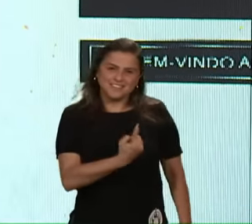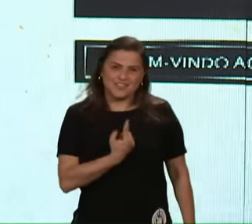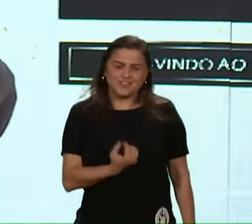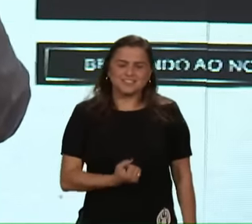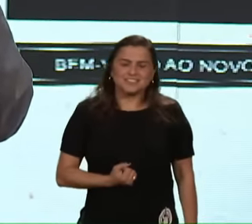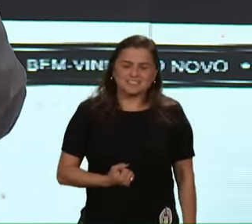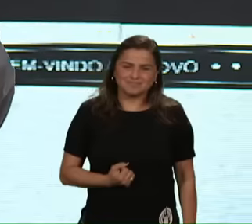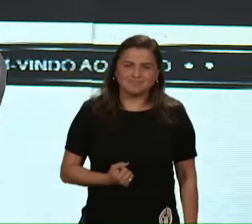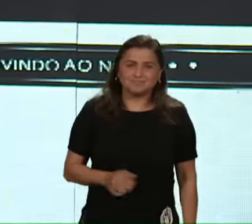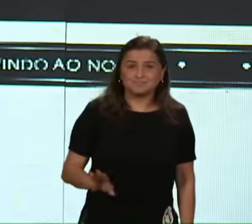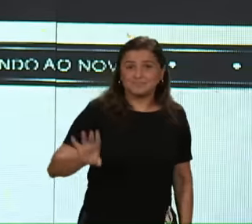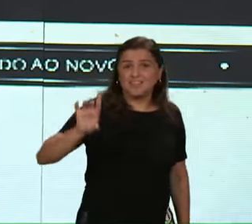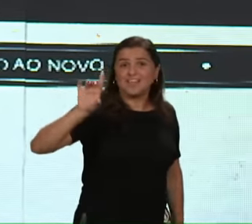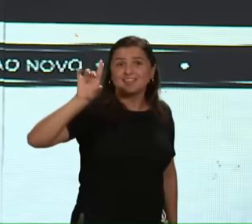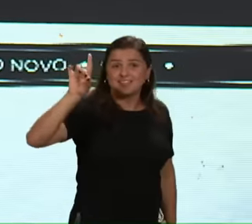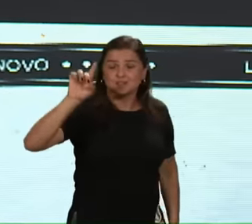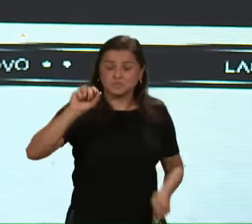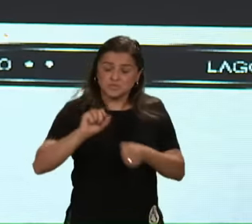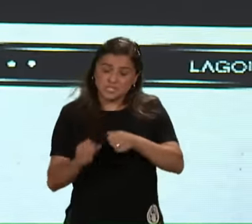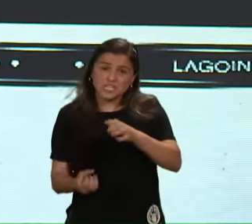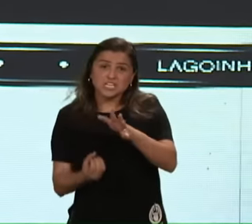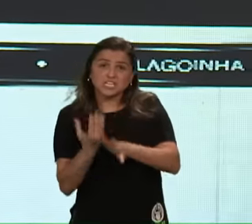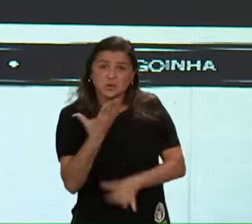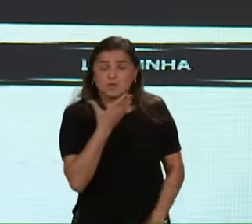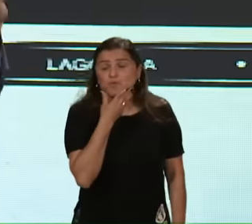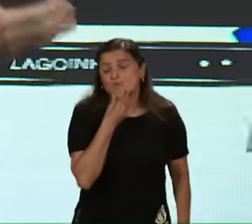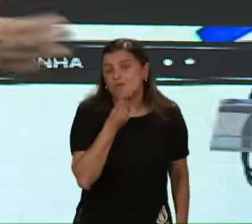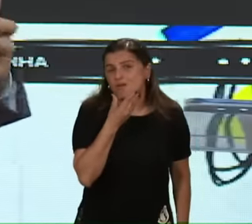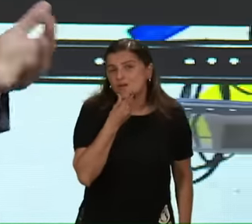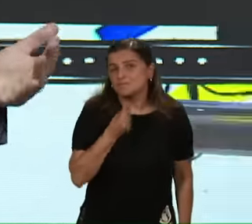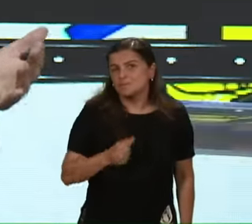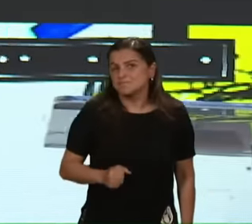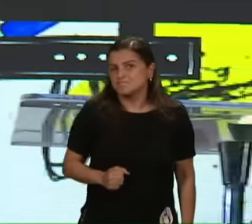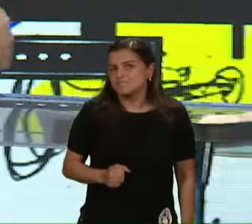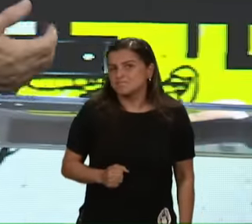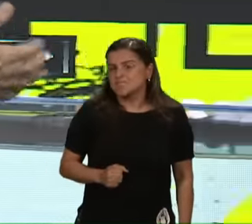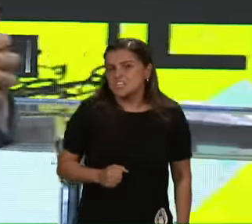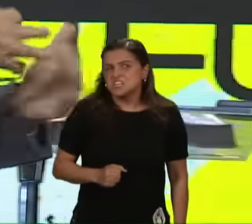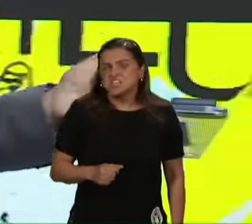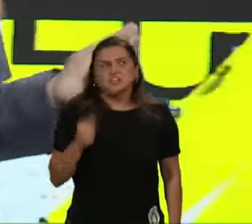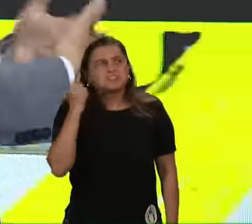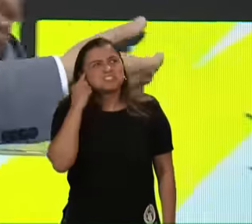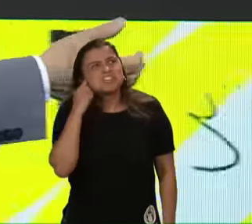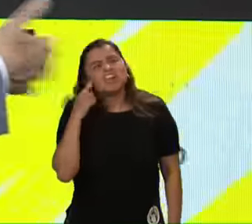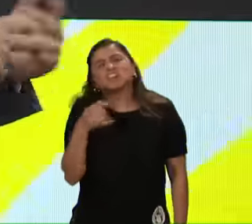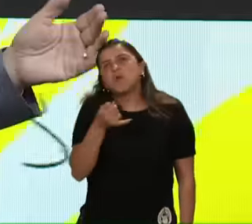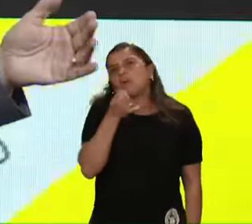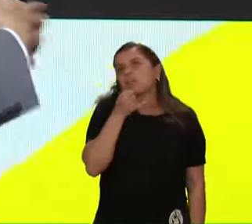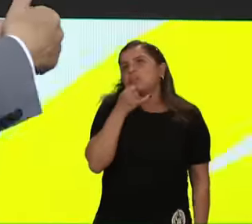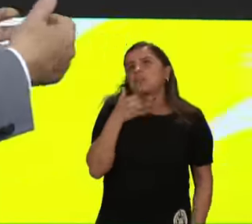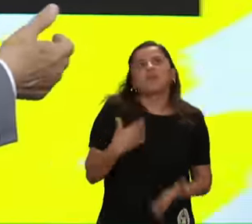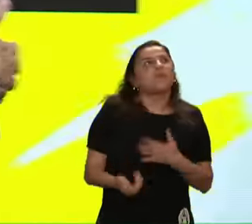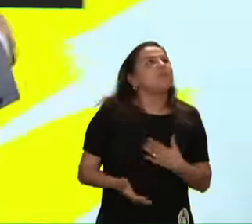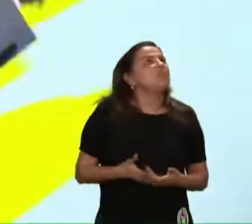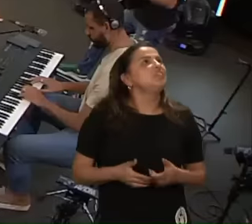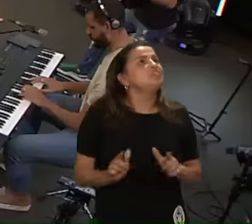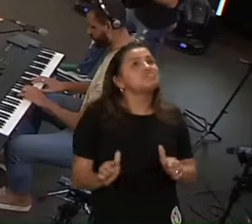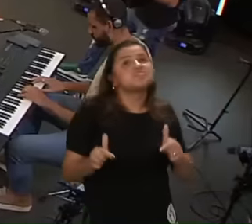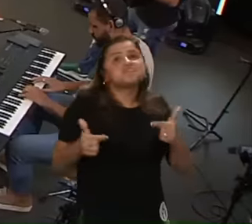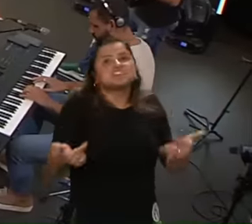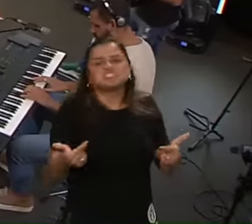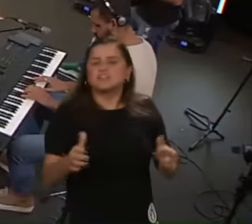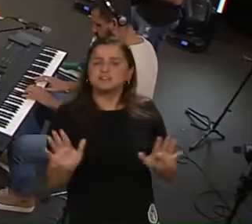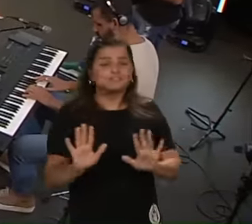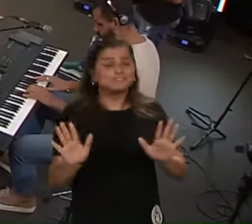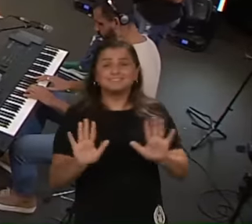Deus, quando criou o homem, não era que Ele estava tão desocupado e Ele disse: eu vou fazer alguma coisa para me